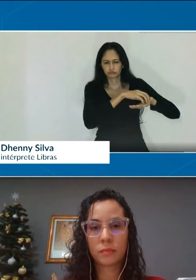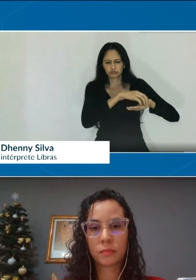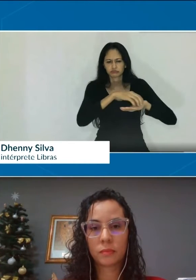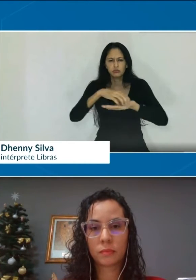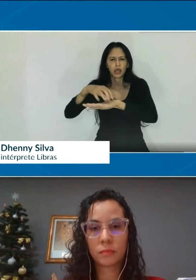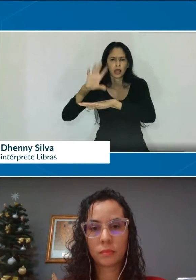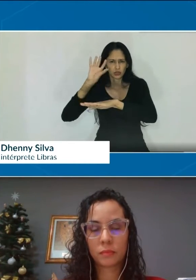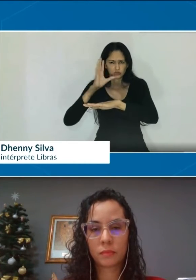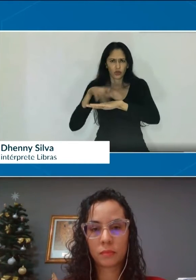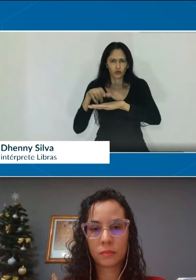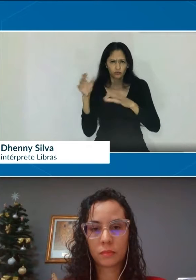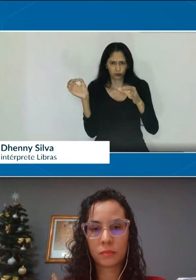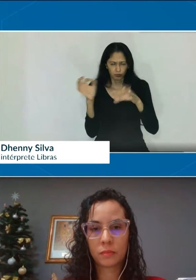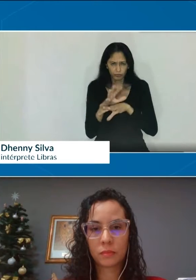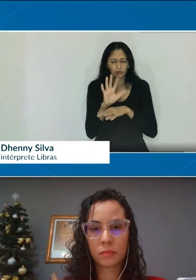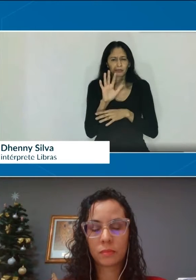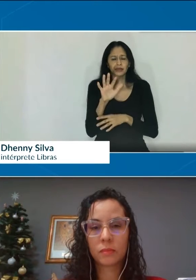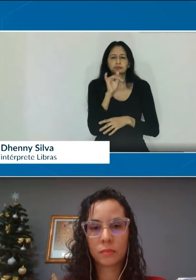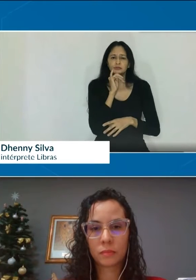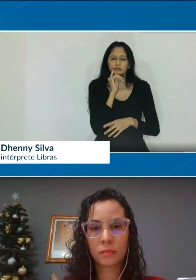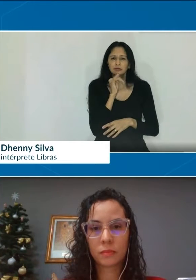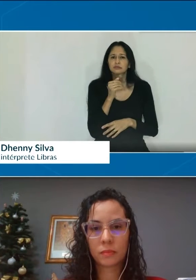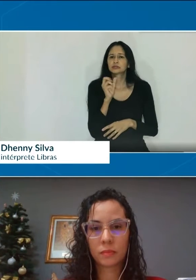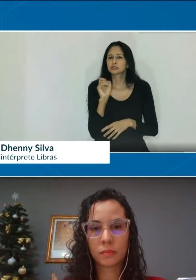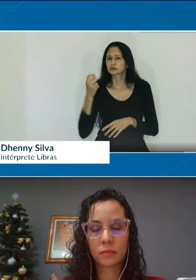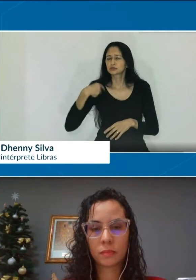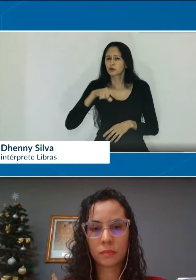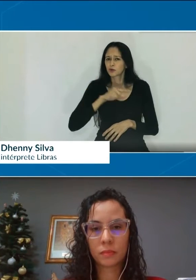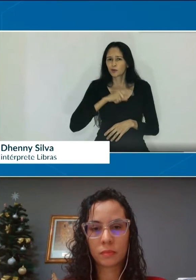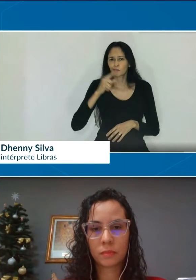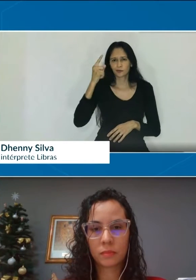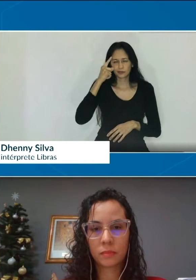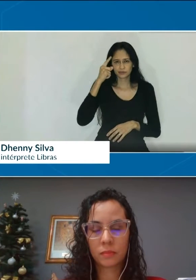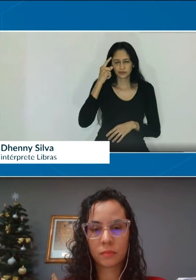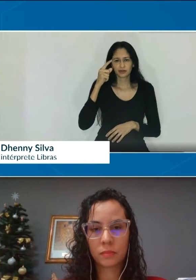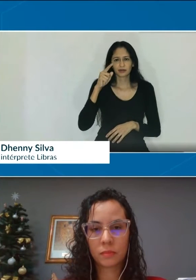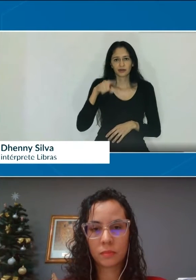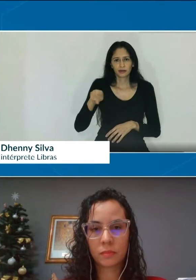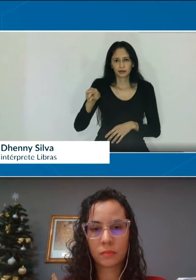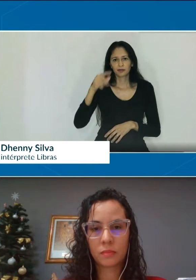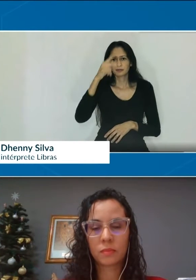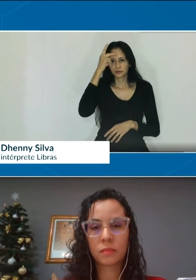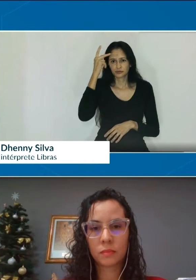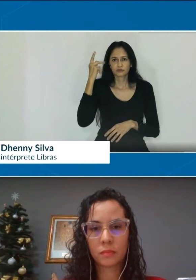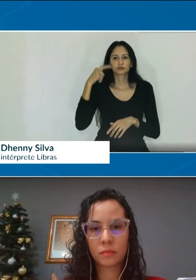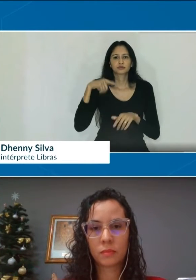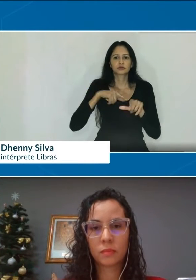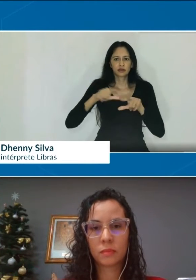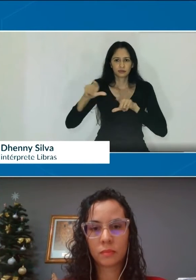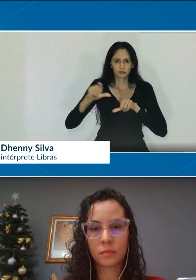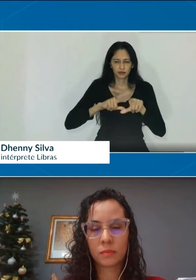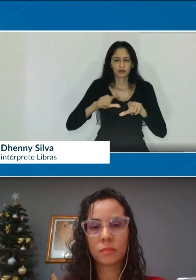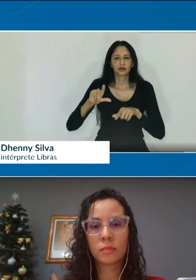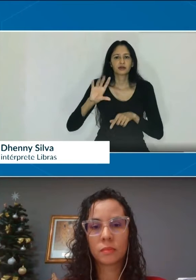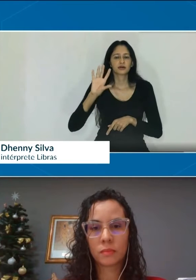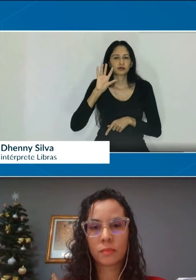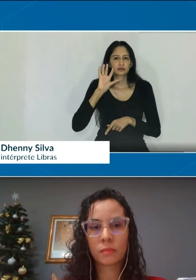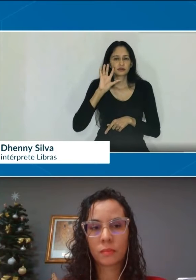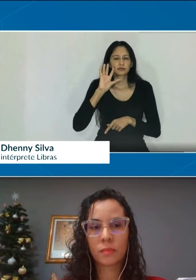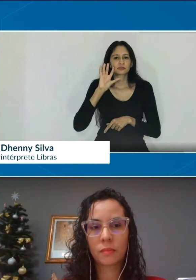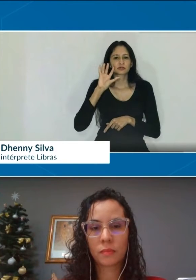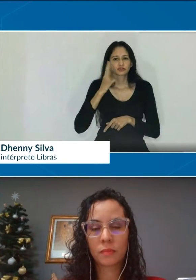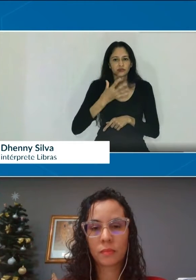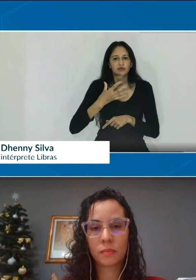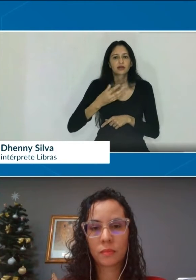público, talvez não seria melhor a gente pensar em deixar as pessoas trabalhando e resolvendo suas vidas mais próximas de casa,